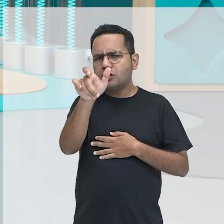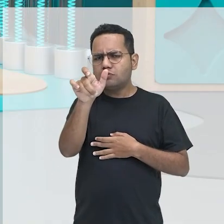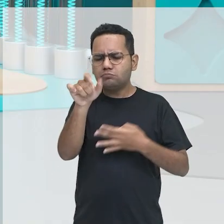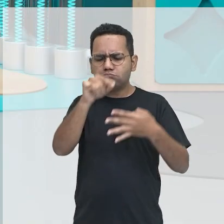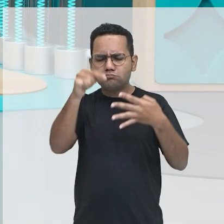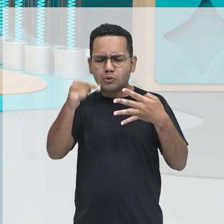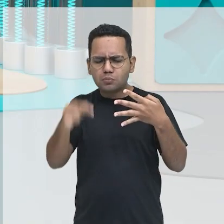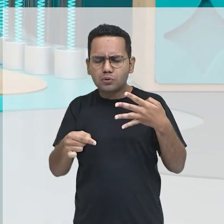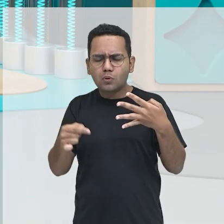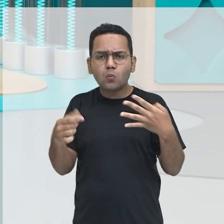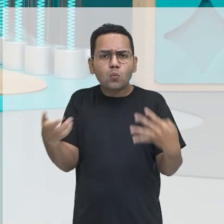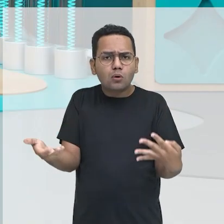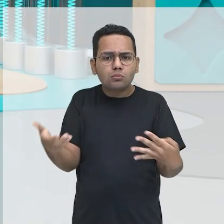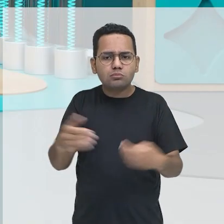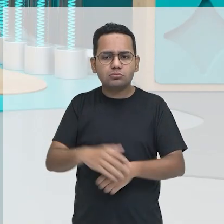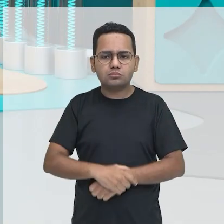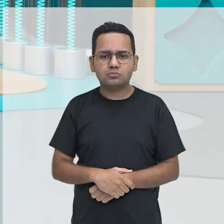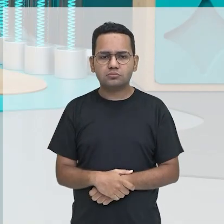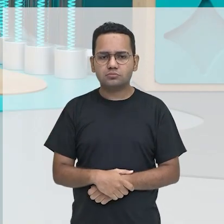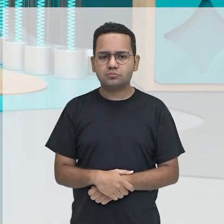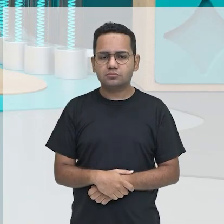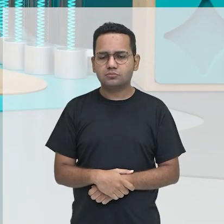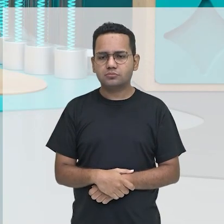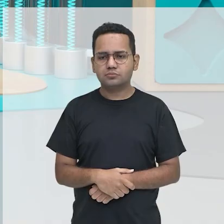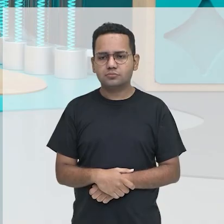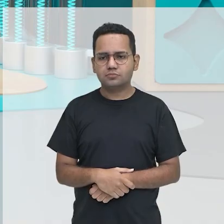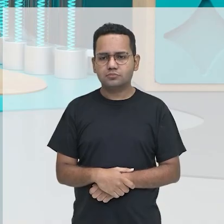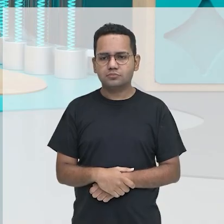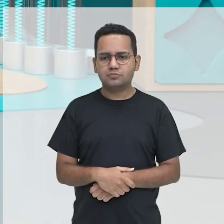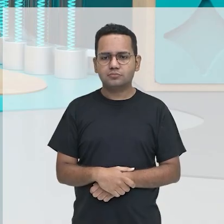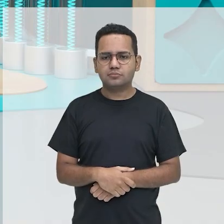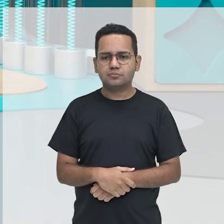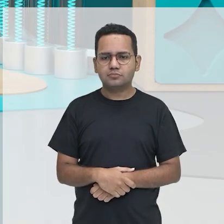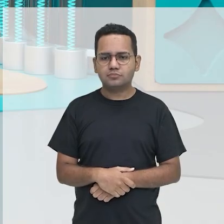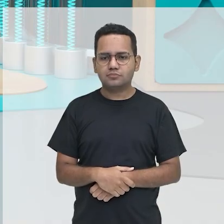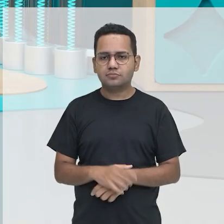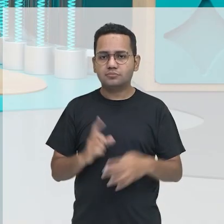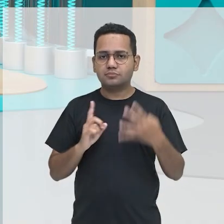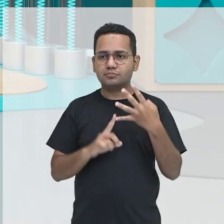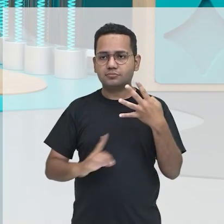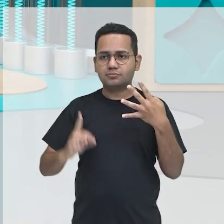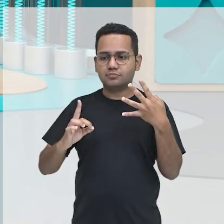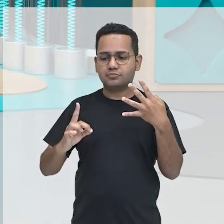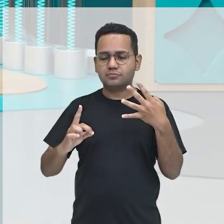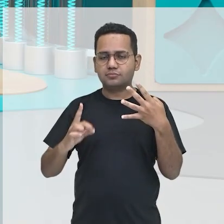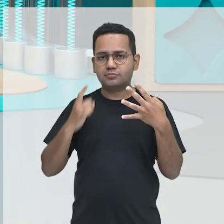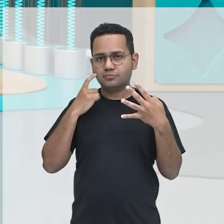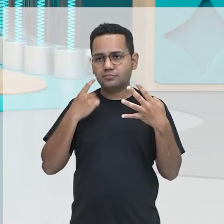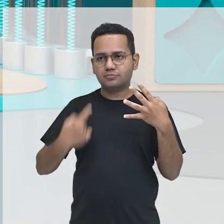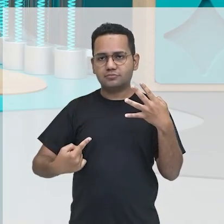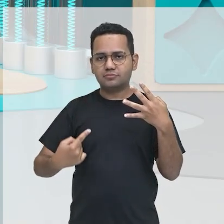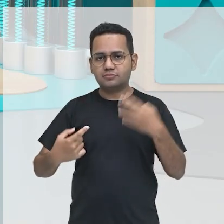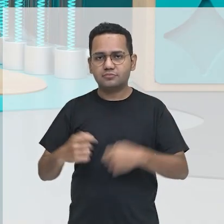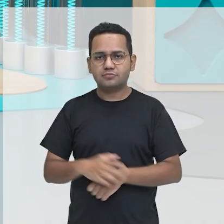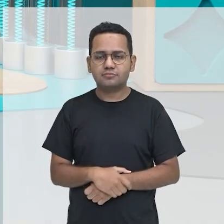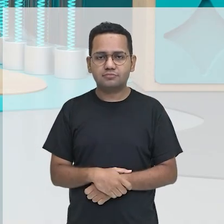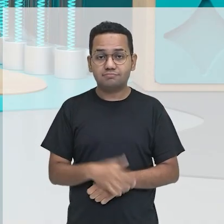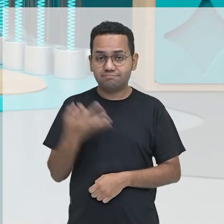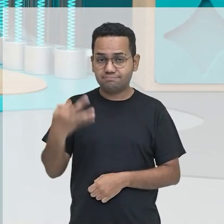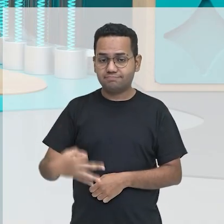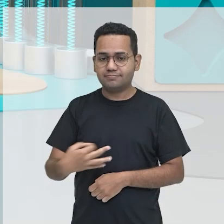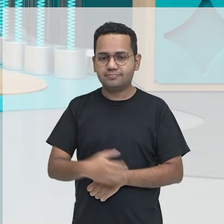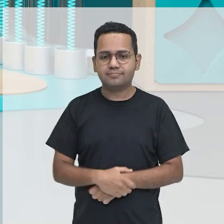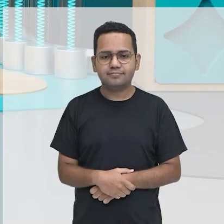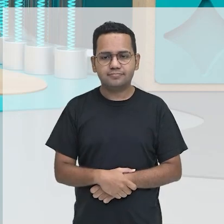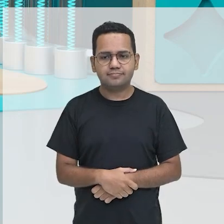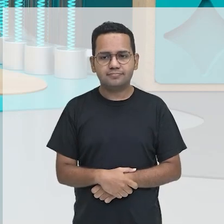delas? When é um conectivo que indica, olha só, tempo. Ela é temporal, tá certo?